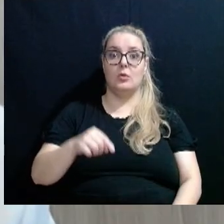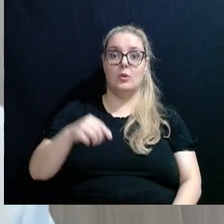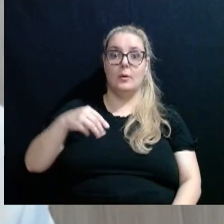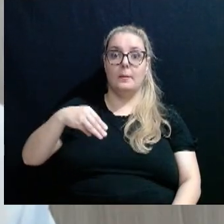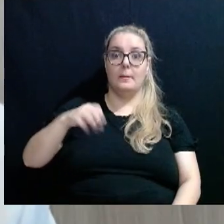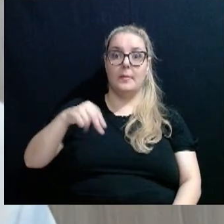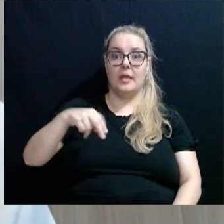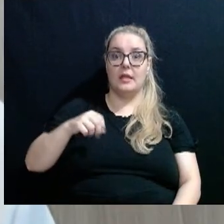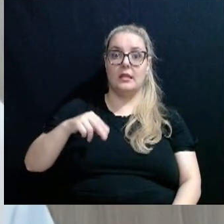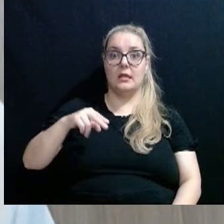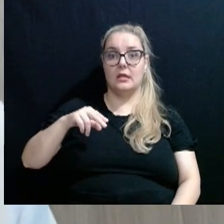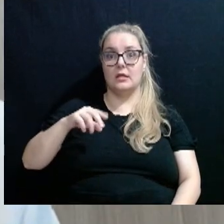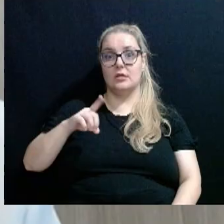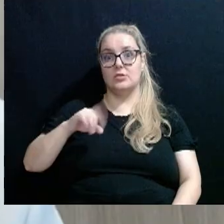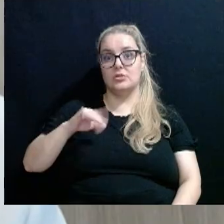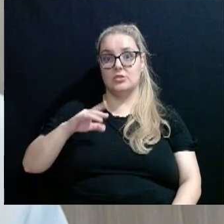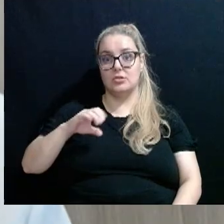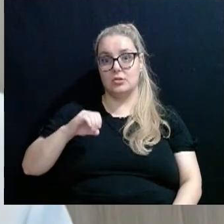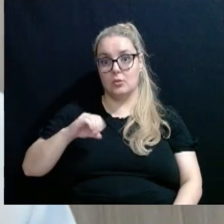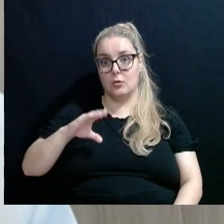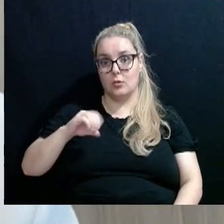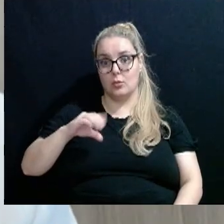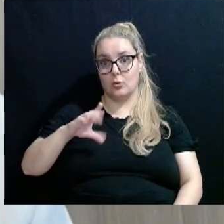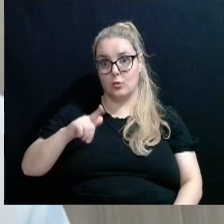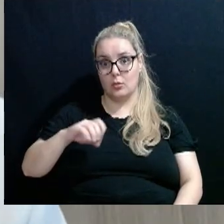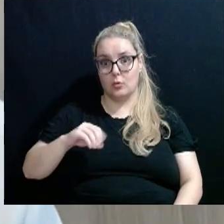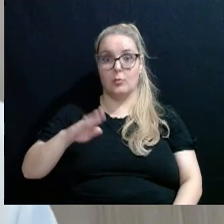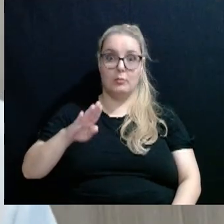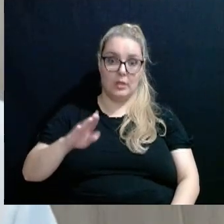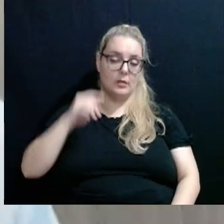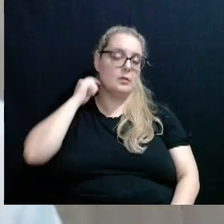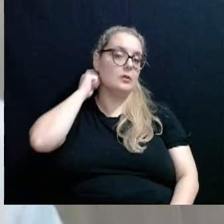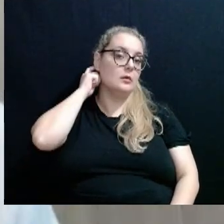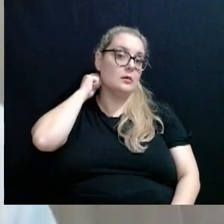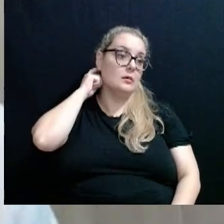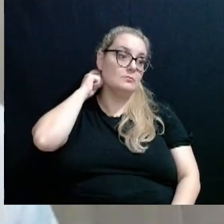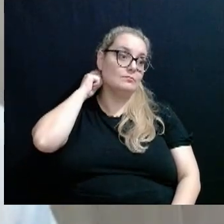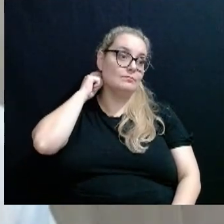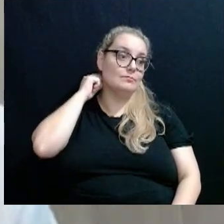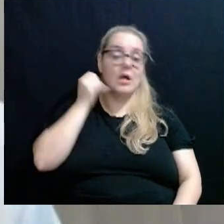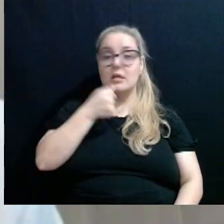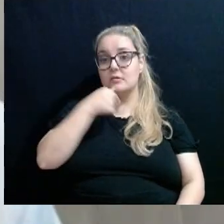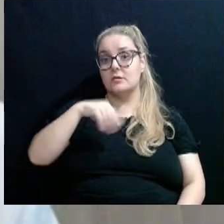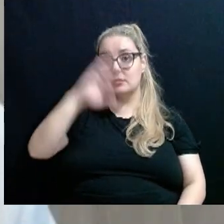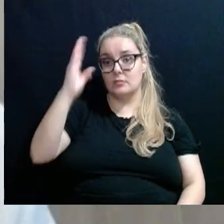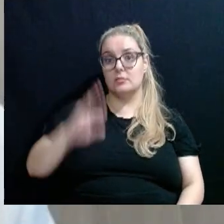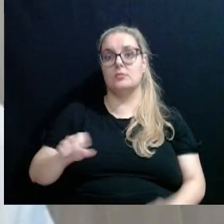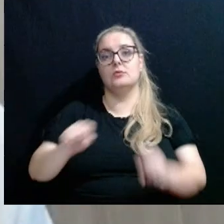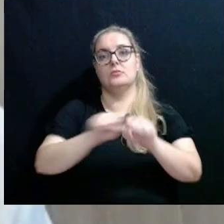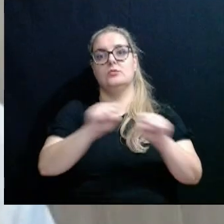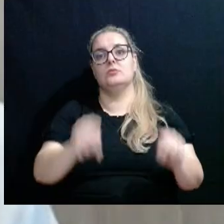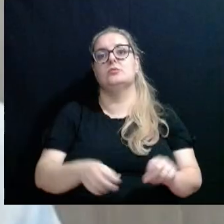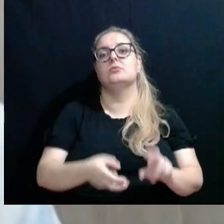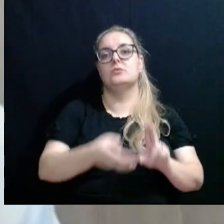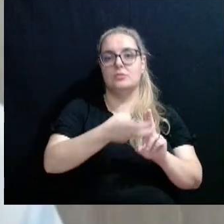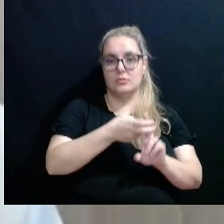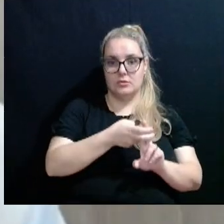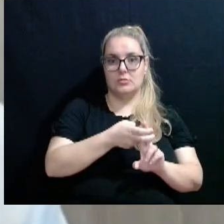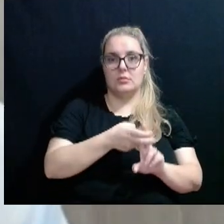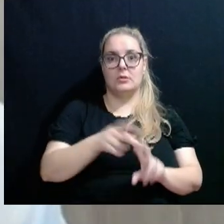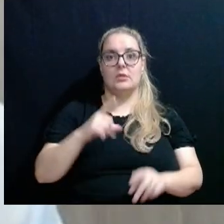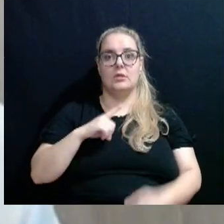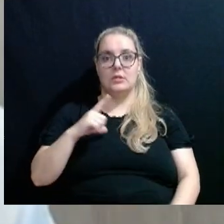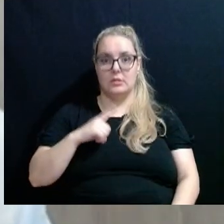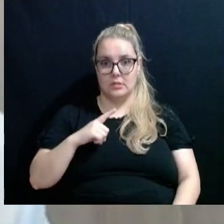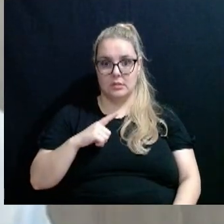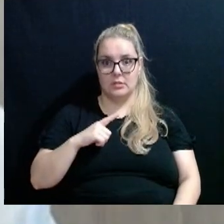pelo meningococo B, mas infelizmente, né, nesse momento no Brasil, no Sistema Único de